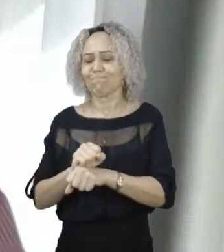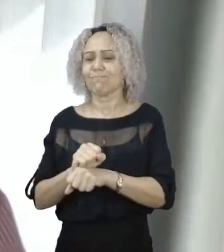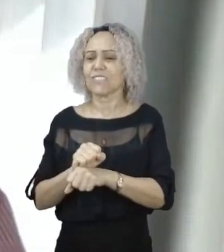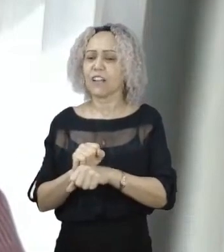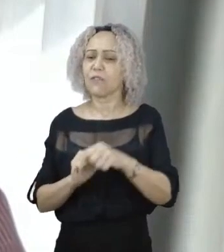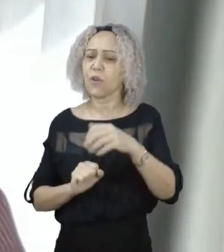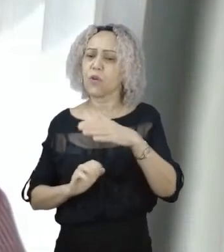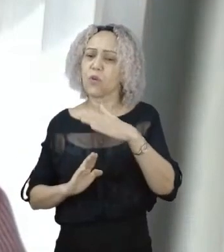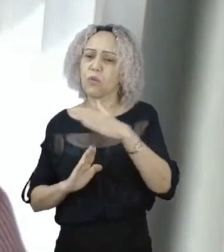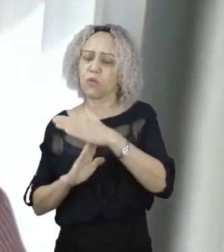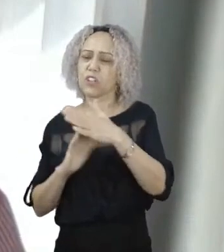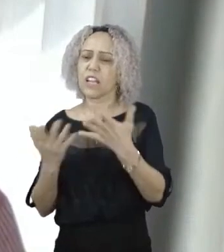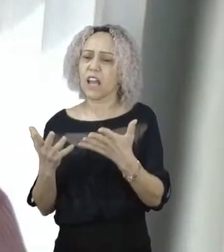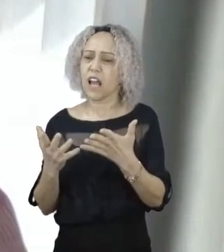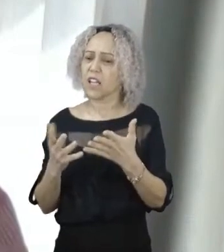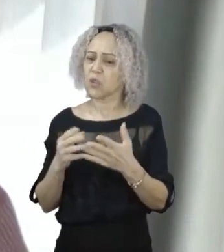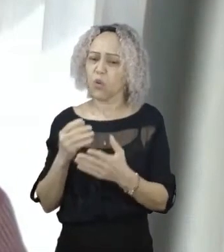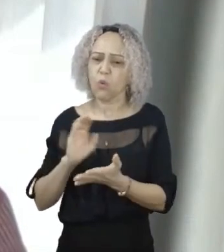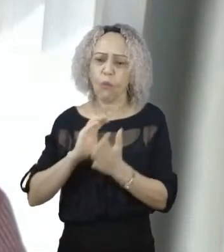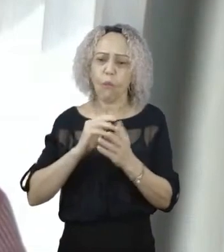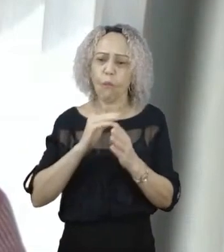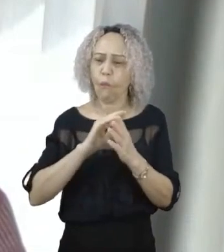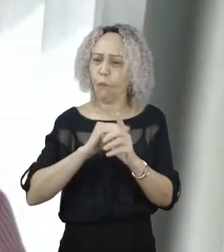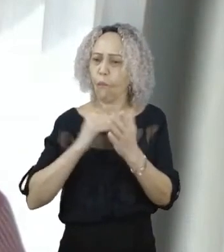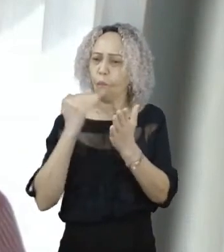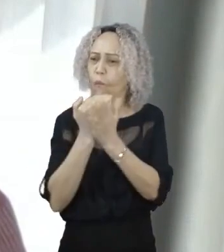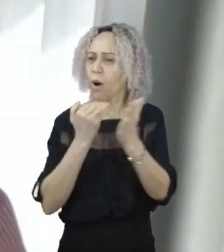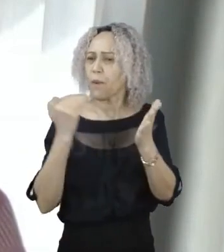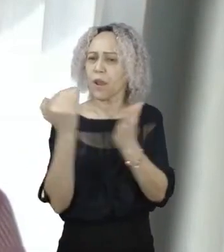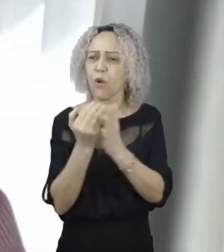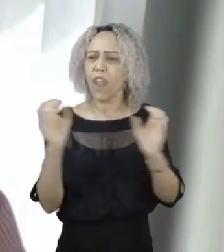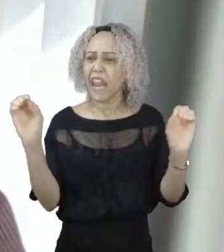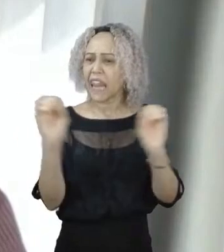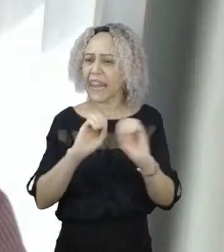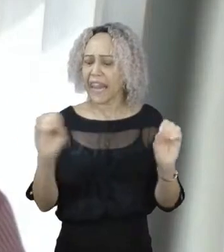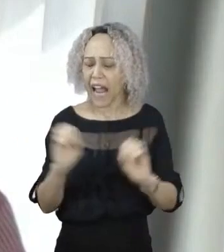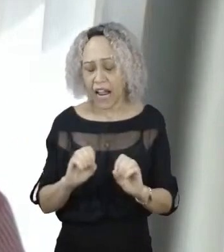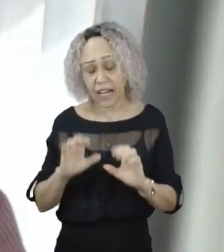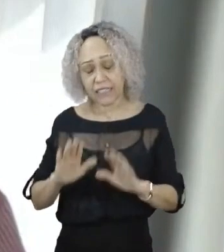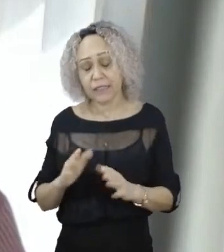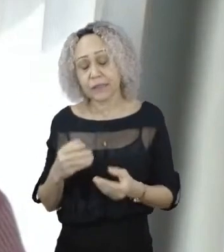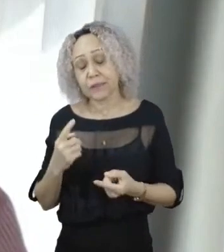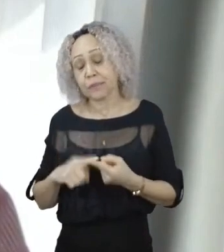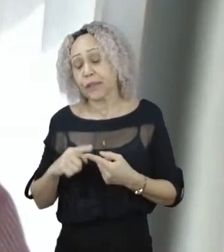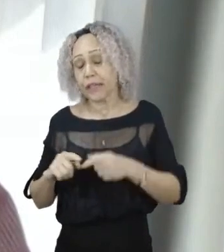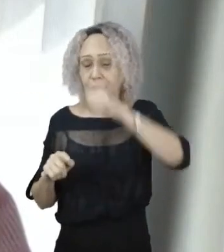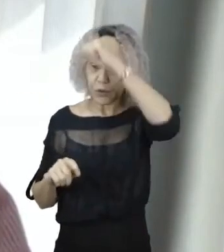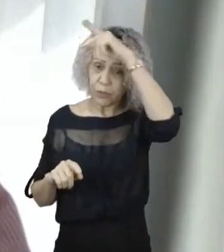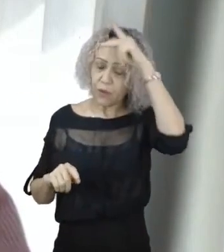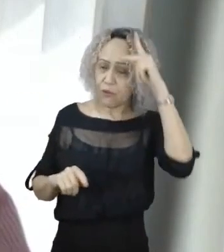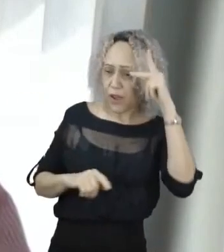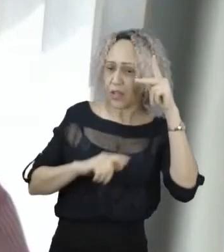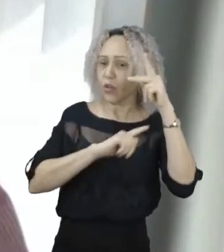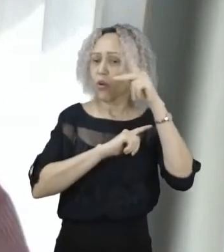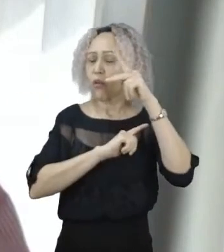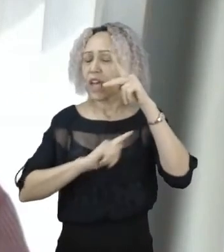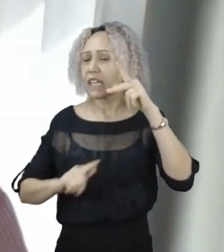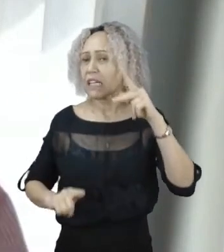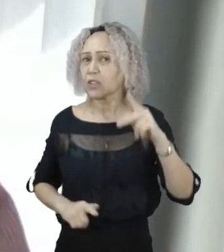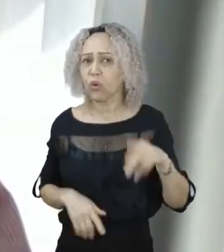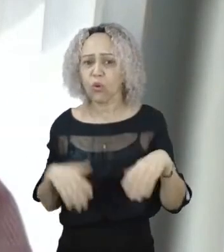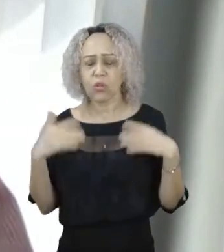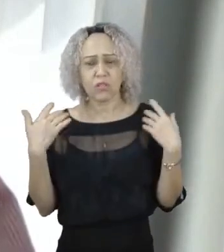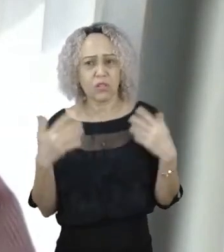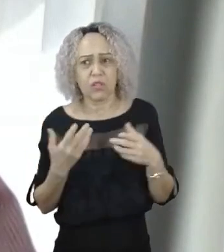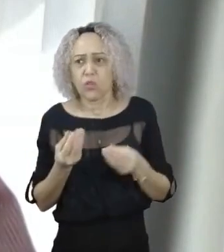orçamento extraordinário um percentual para que os prefeitos, os governadores pudessem minimamente